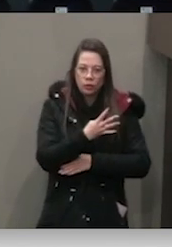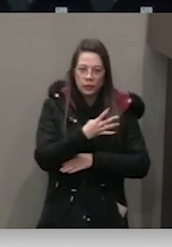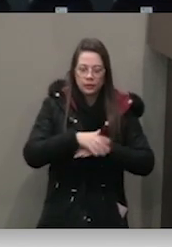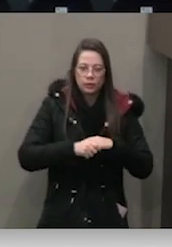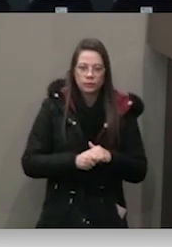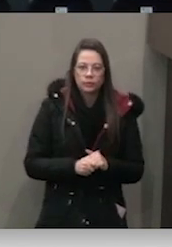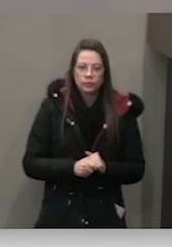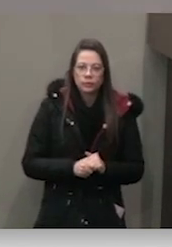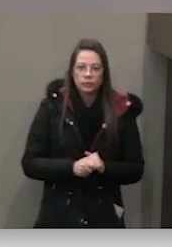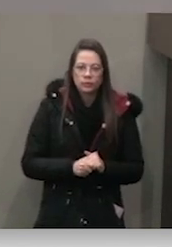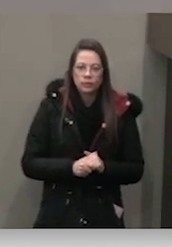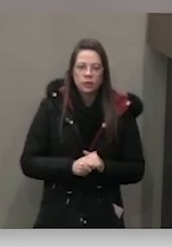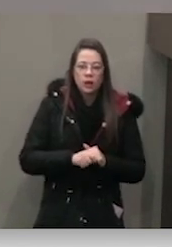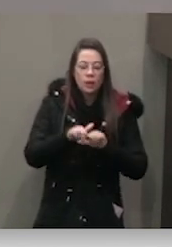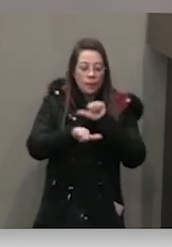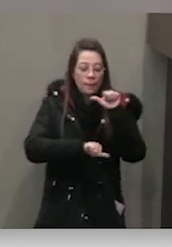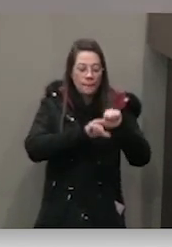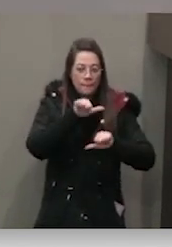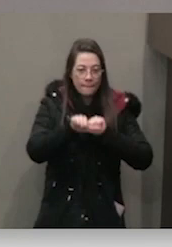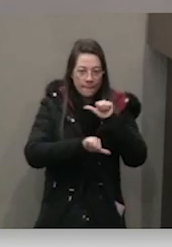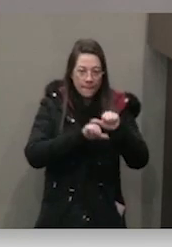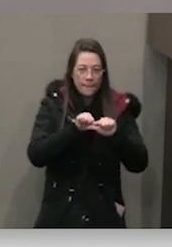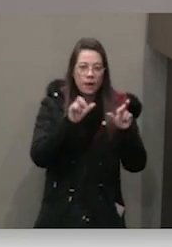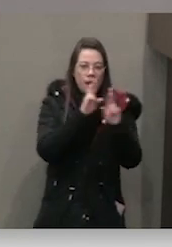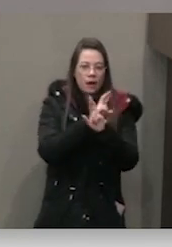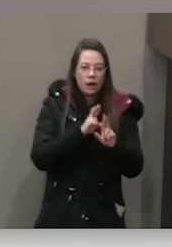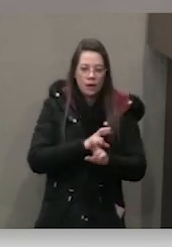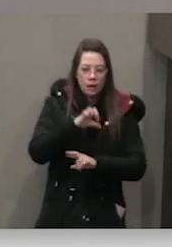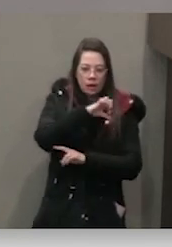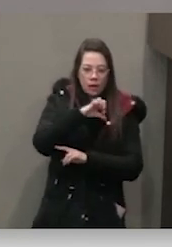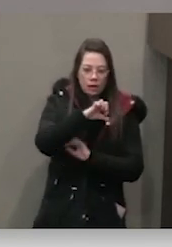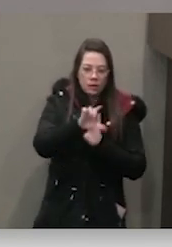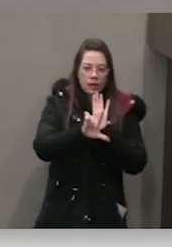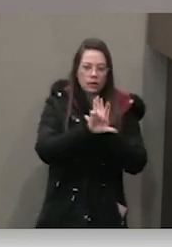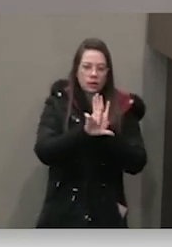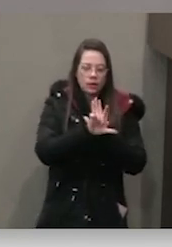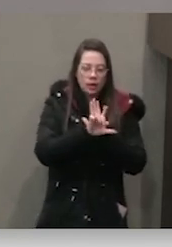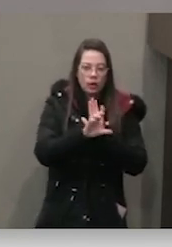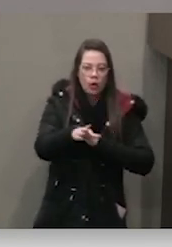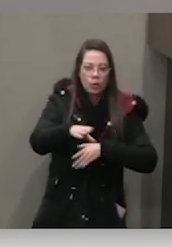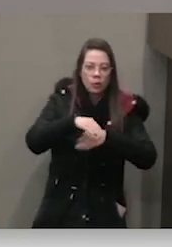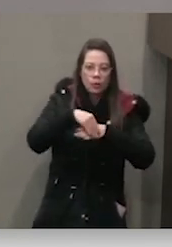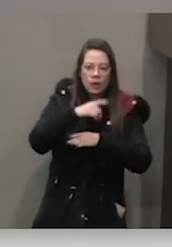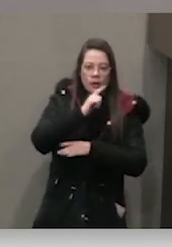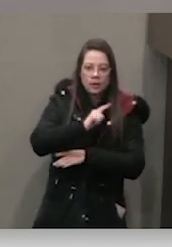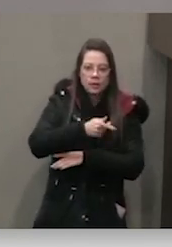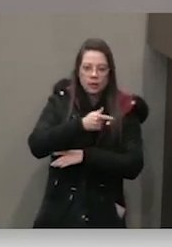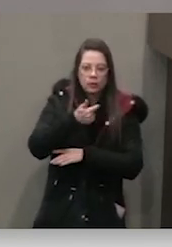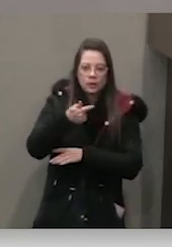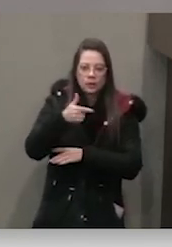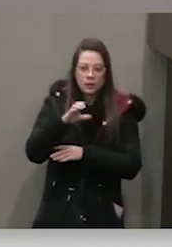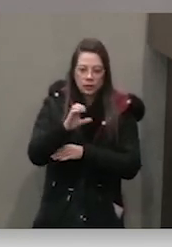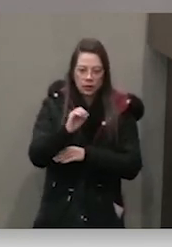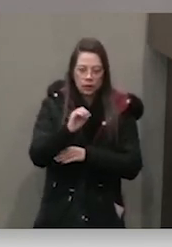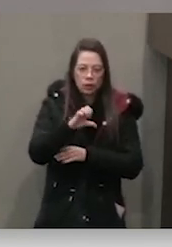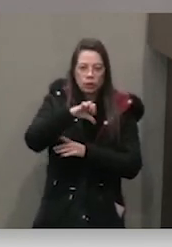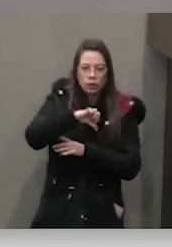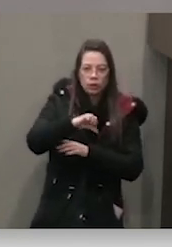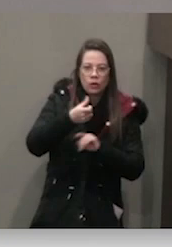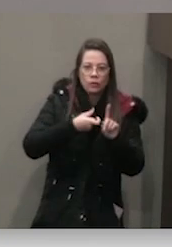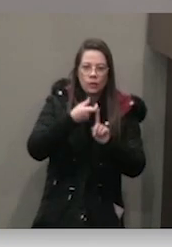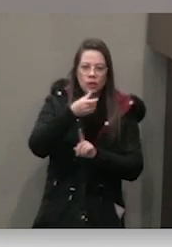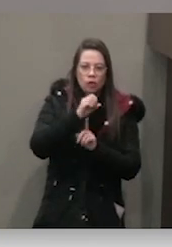9/2024, que altera a redação do artigo 99 da Lei Complementar 170, de 9 de outubro de